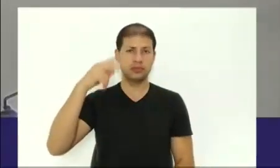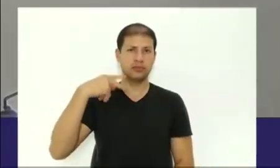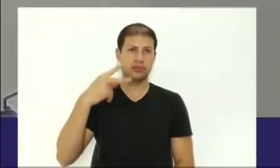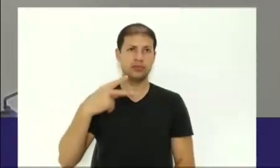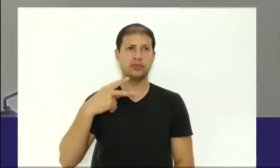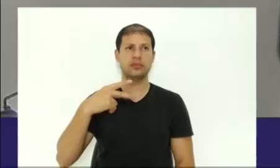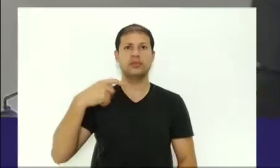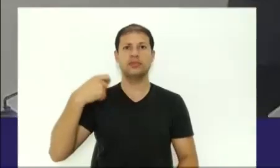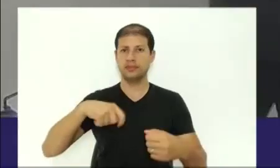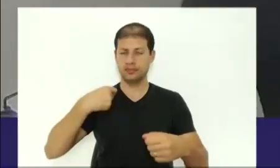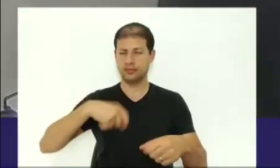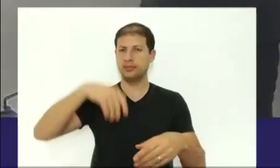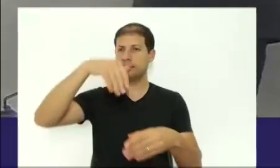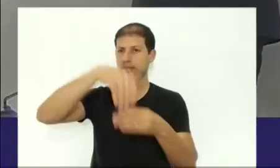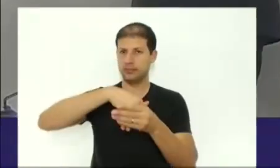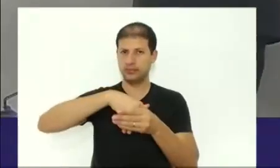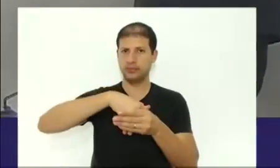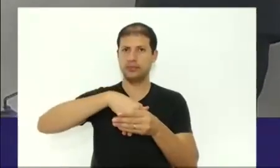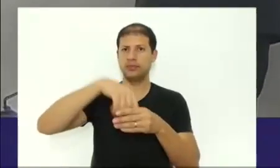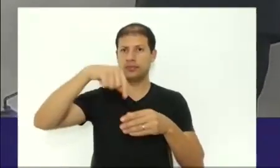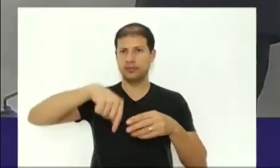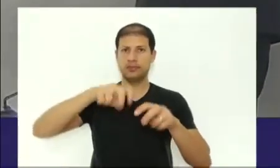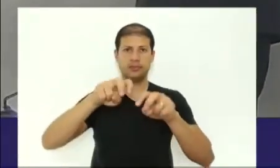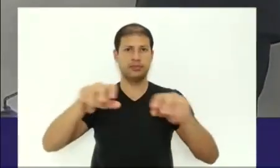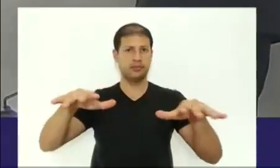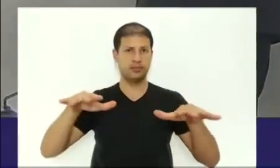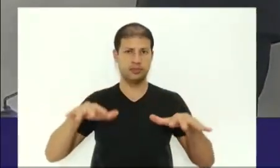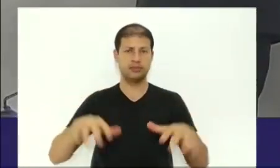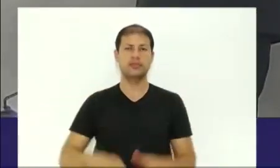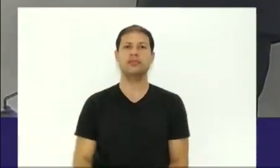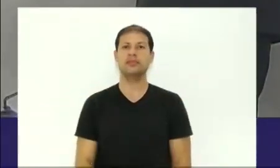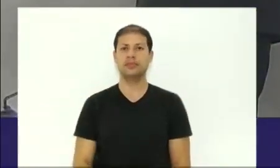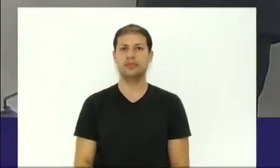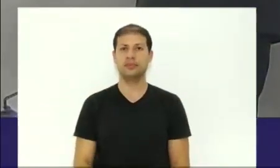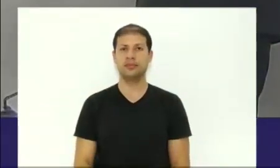de votação do plenário.